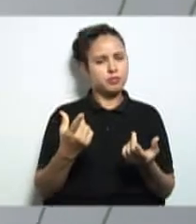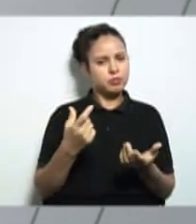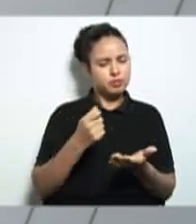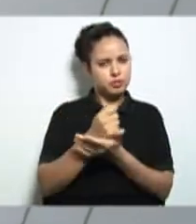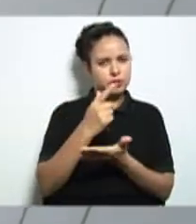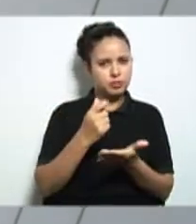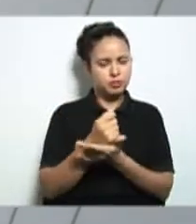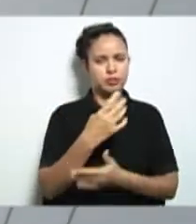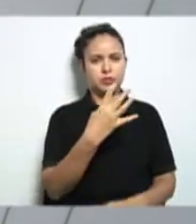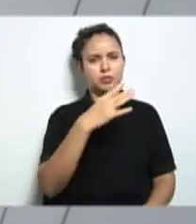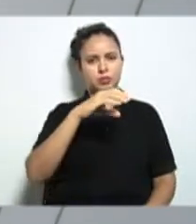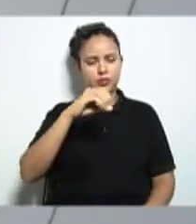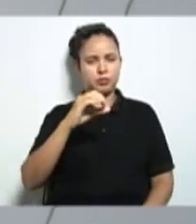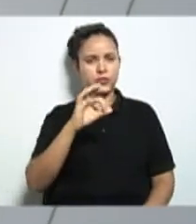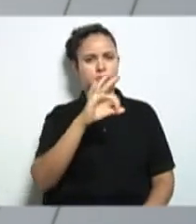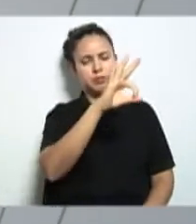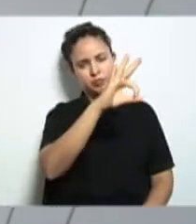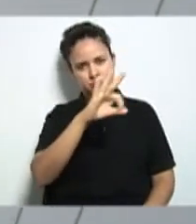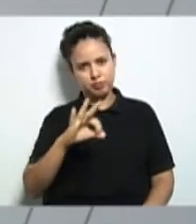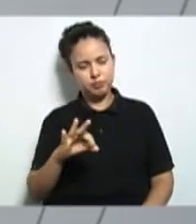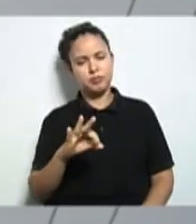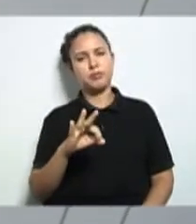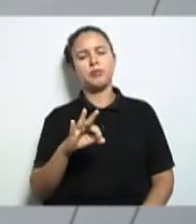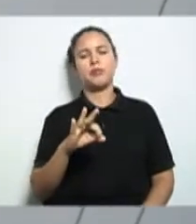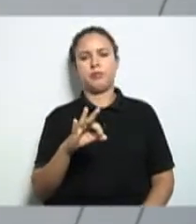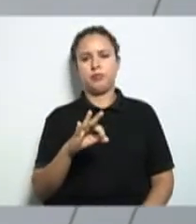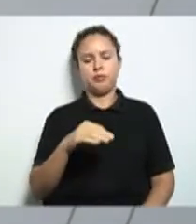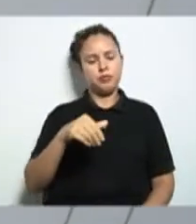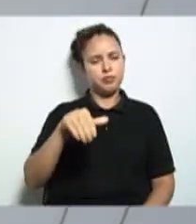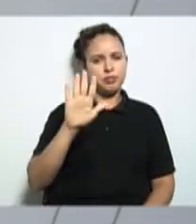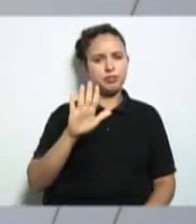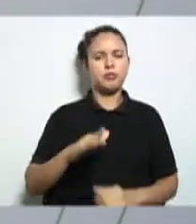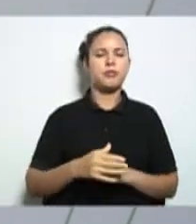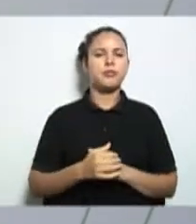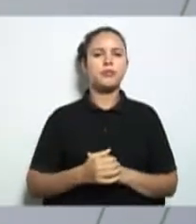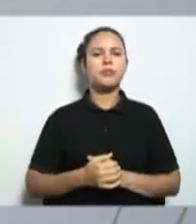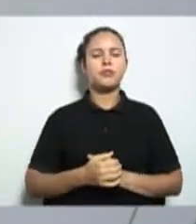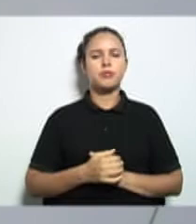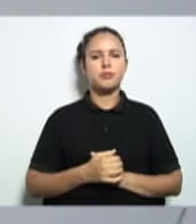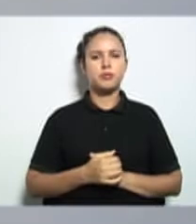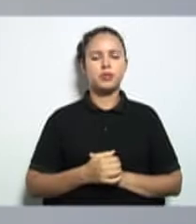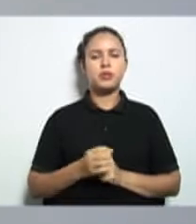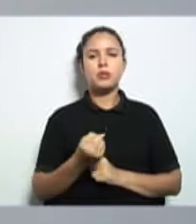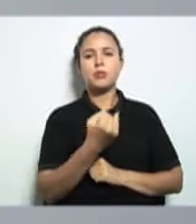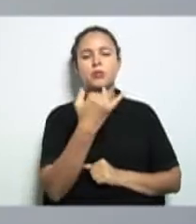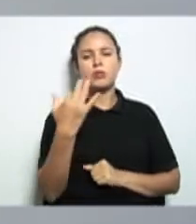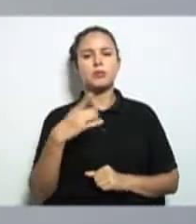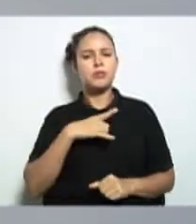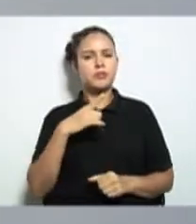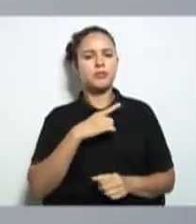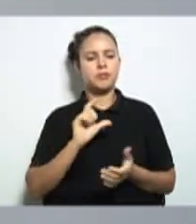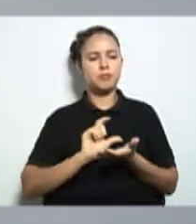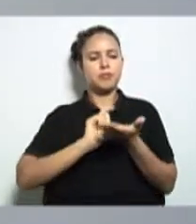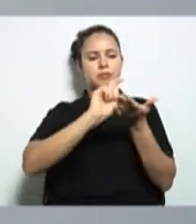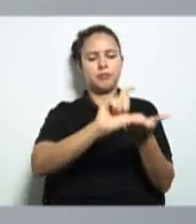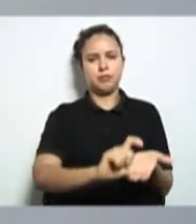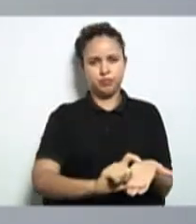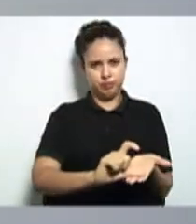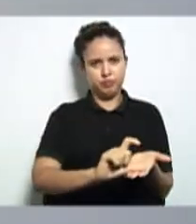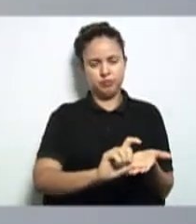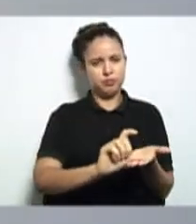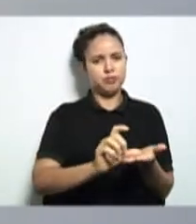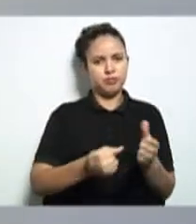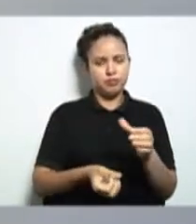com 40% em relação ao financeiro e ao agropecuário. Quanto você teria para investir nesse novo